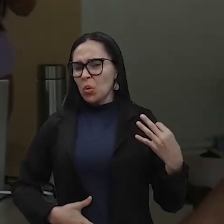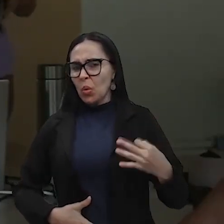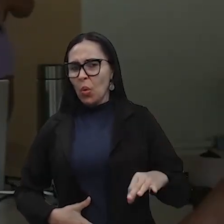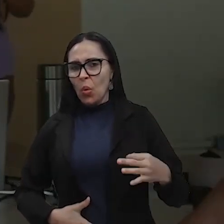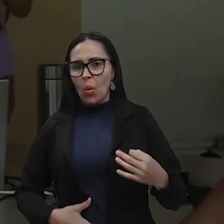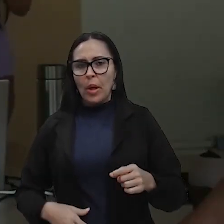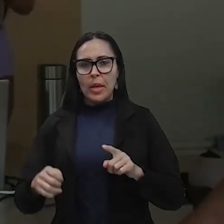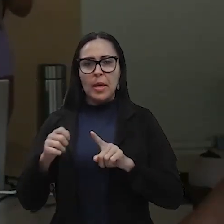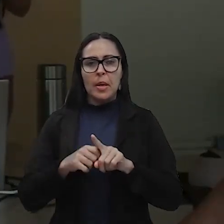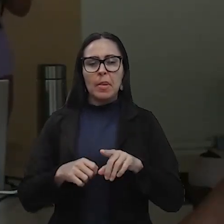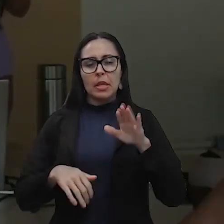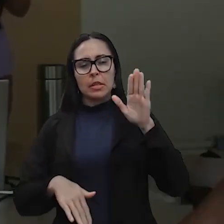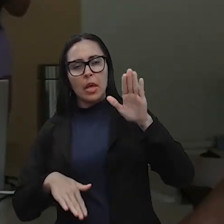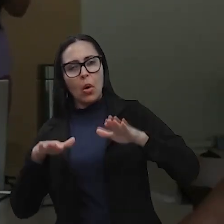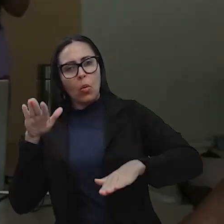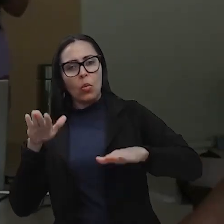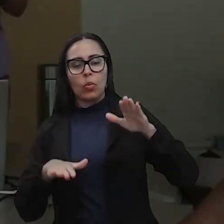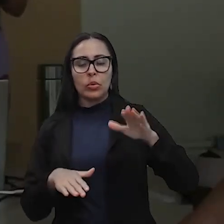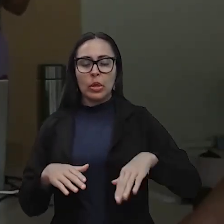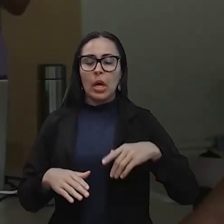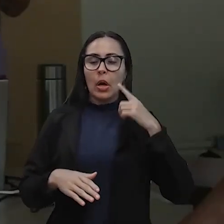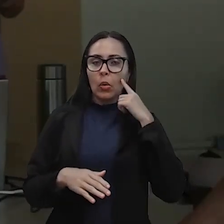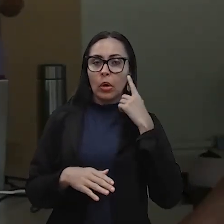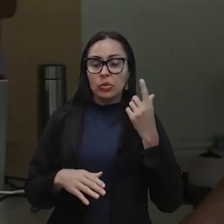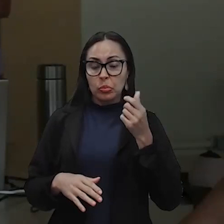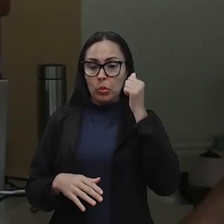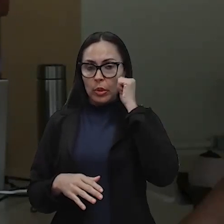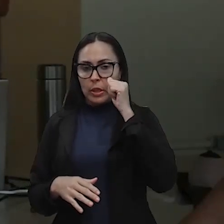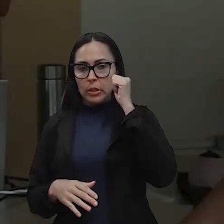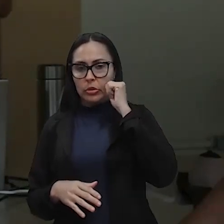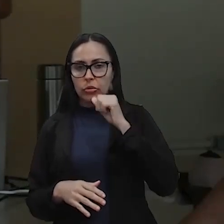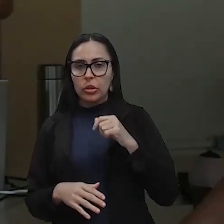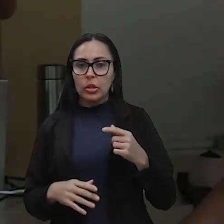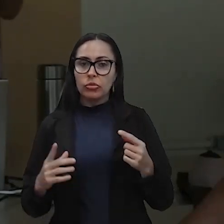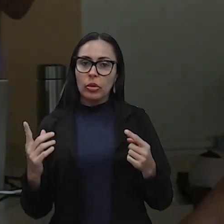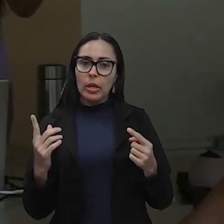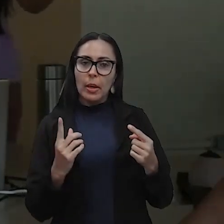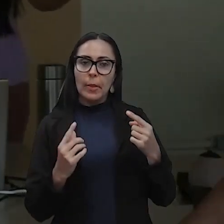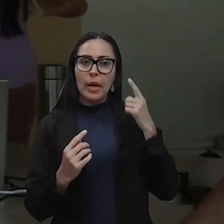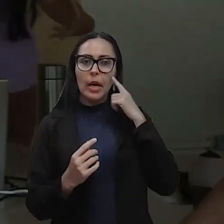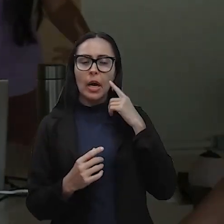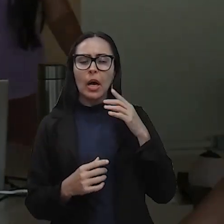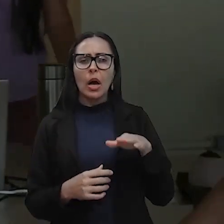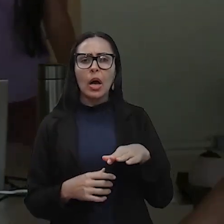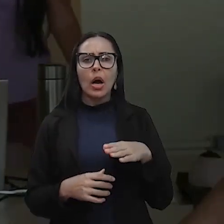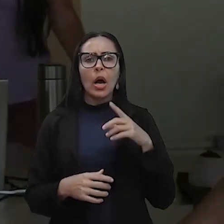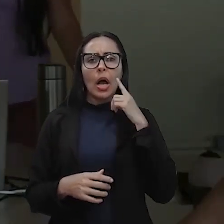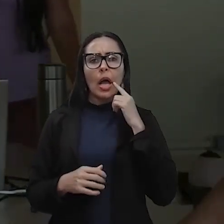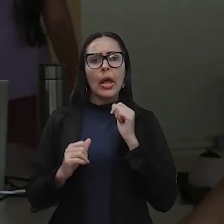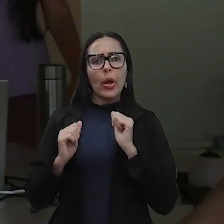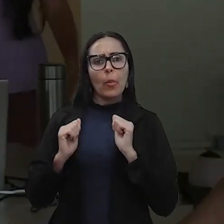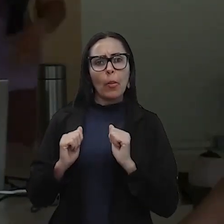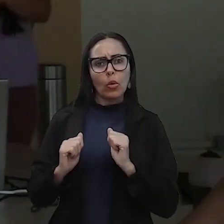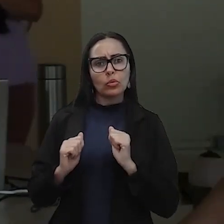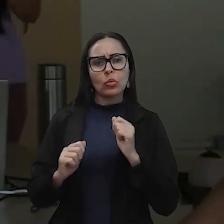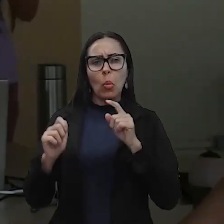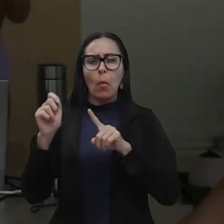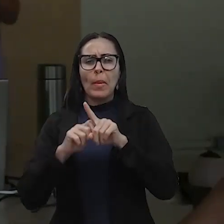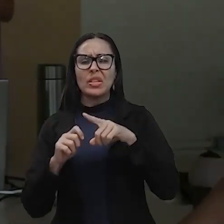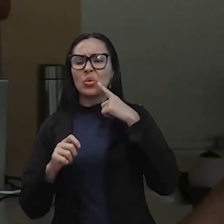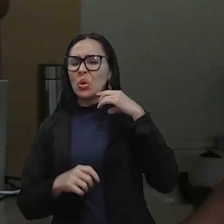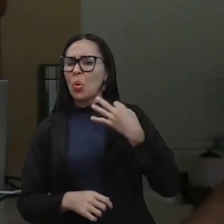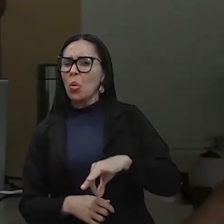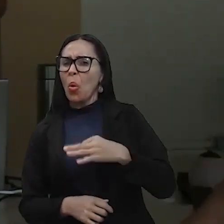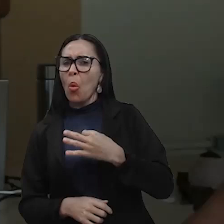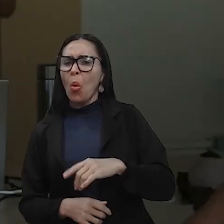Muitas mulheres chegam pra gente em consulta básica e diz: doutora, eu estou sentindo, um mês eu sinto uma dor muito forte e no outro mês eu